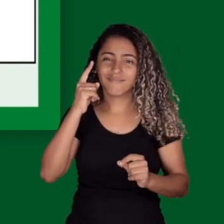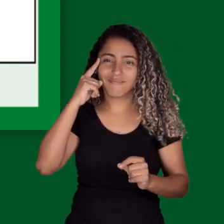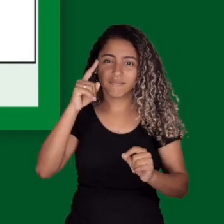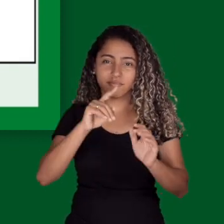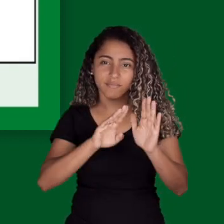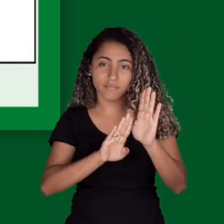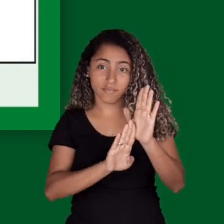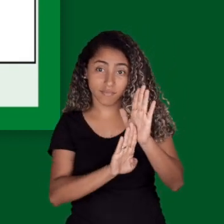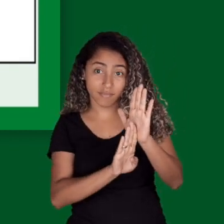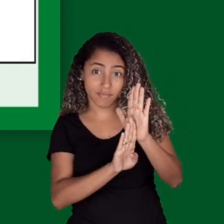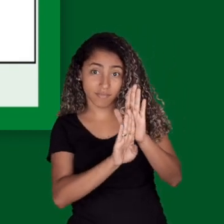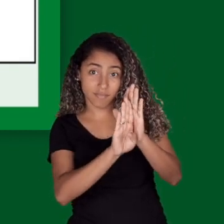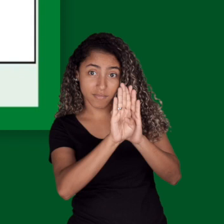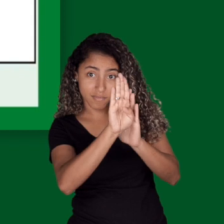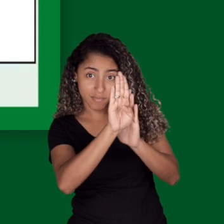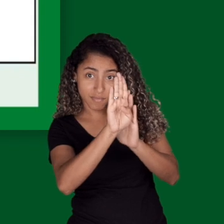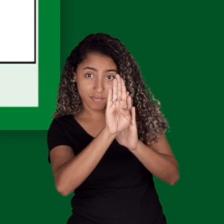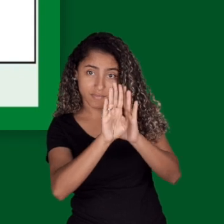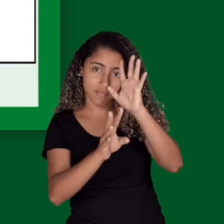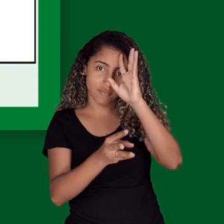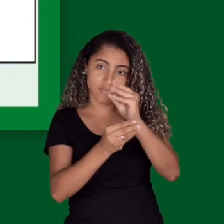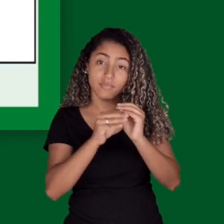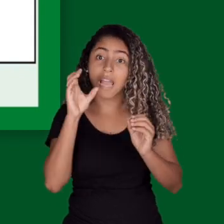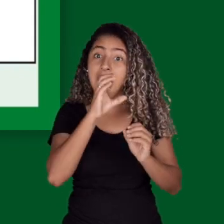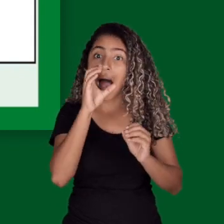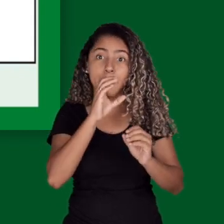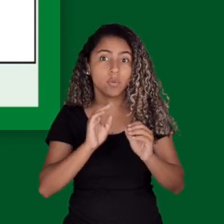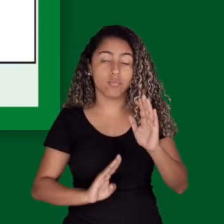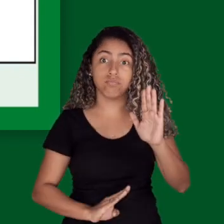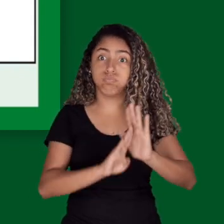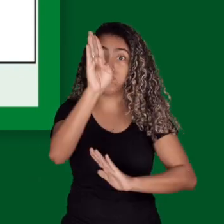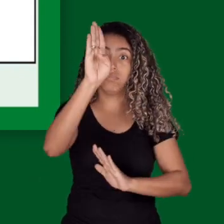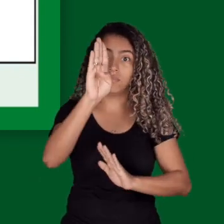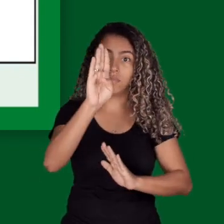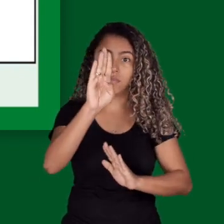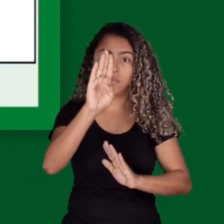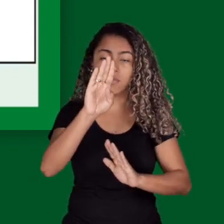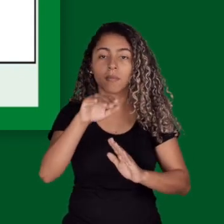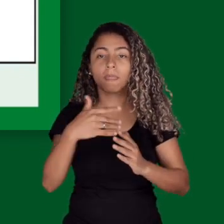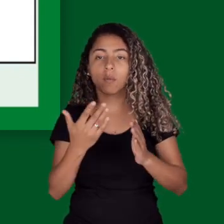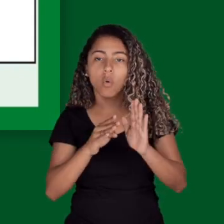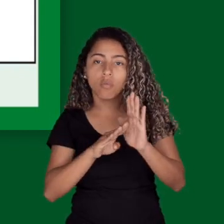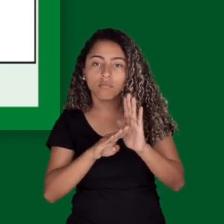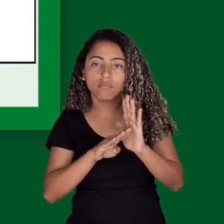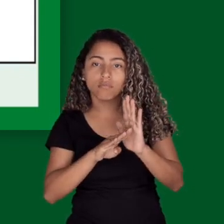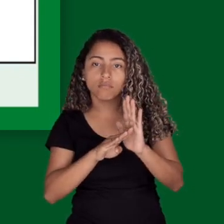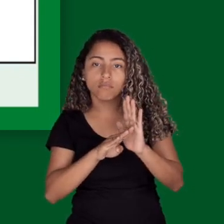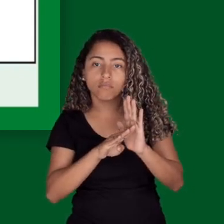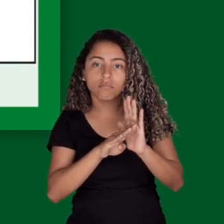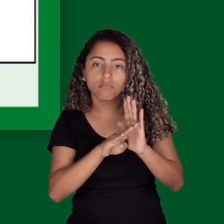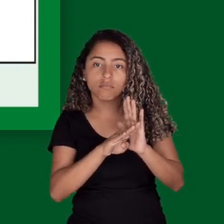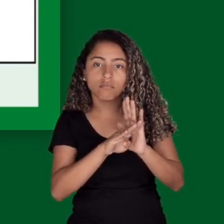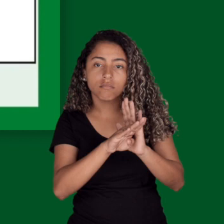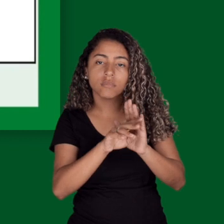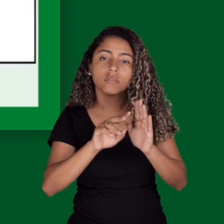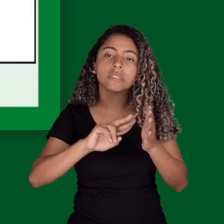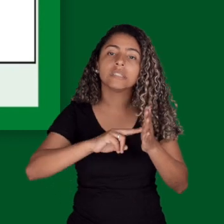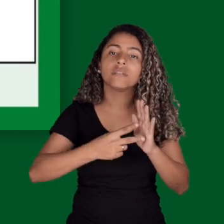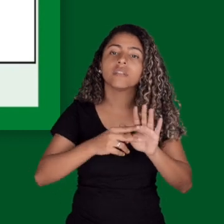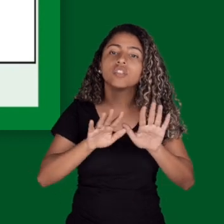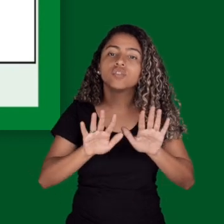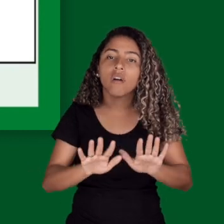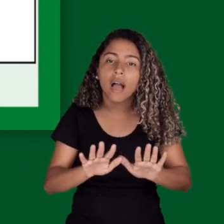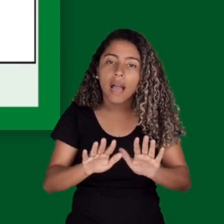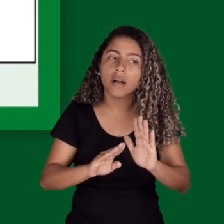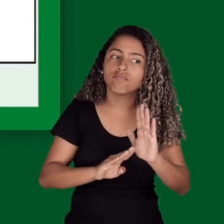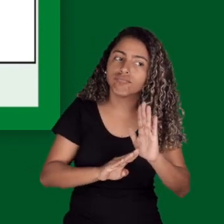aumentando rapidamente, né, quando a seta está vertical para cima. A gente tem uma glicose aumentando lentamente, quando a gente tem uma seta